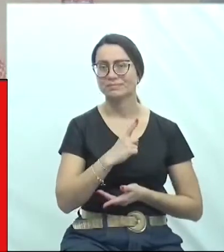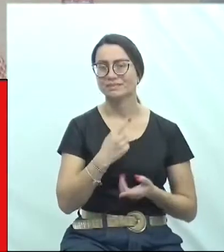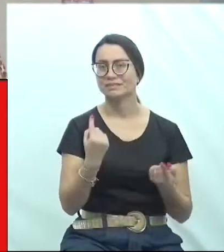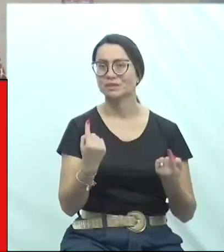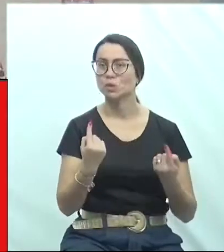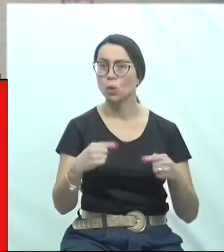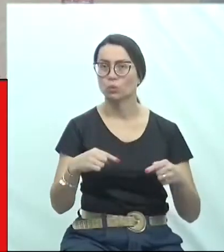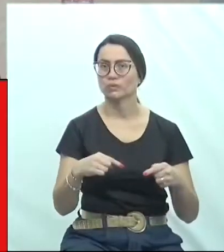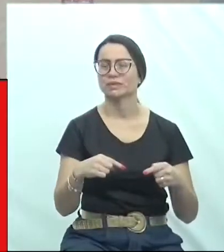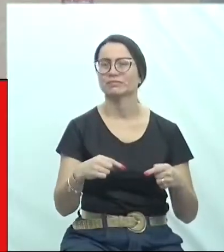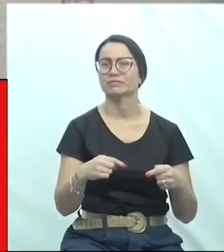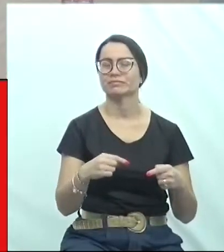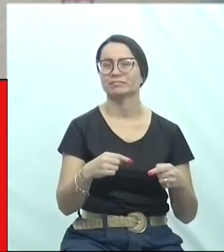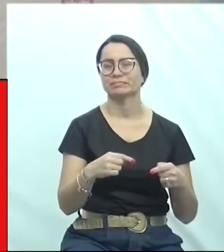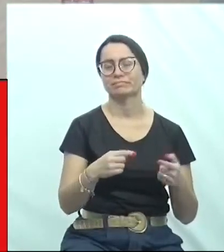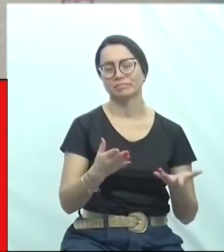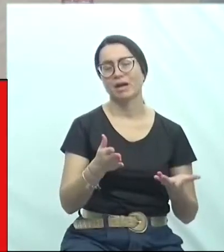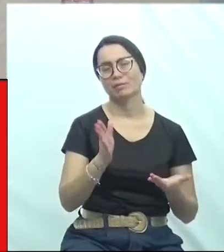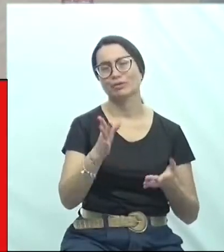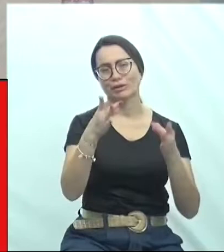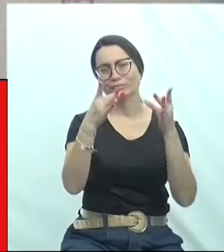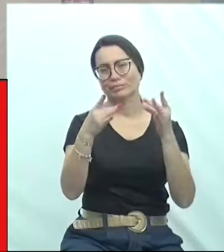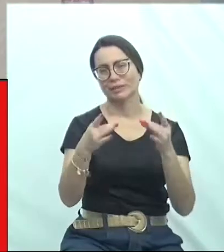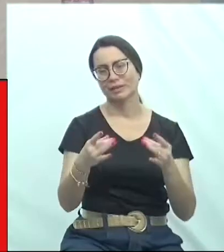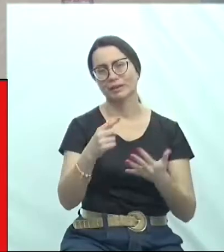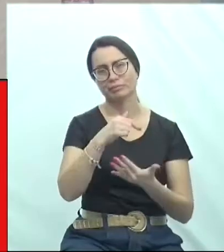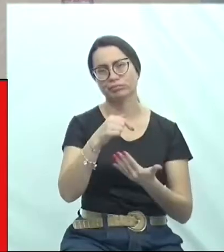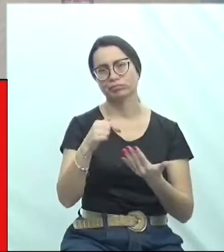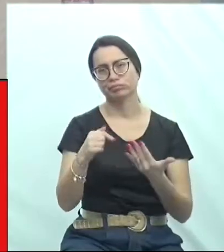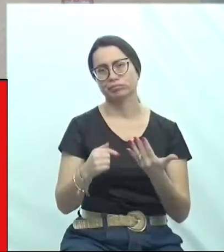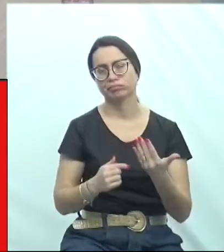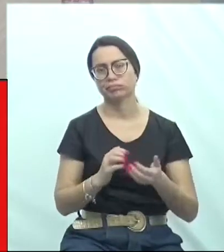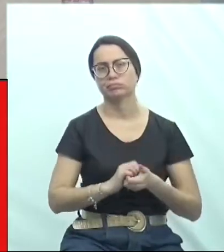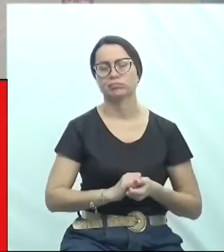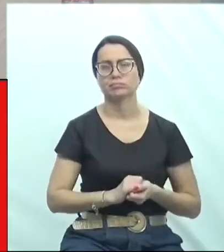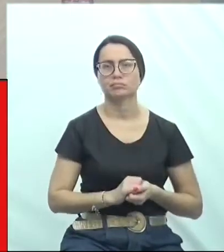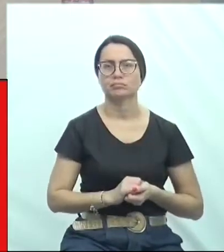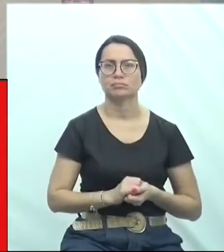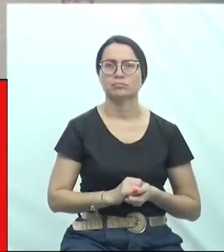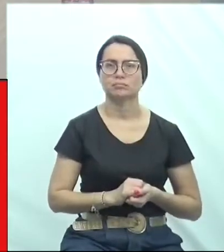enumerando as séries de razões técnicas e jurídicas.